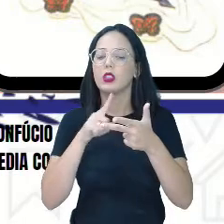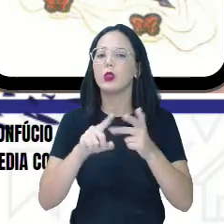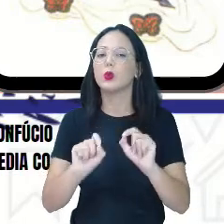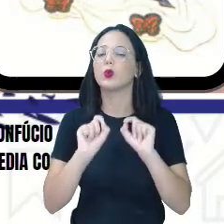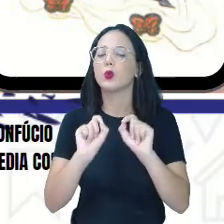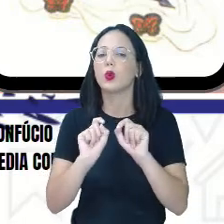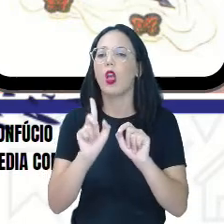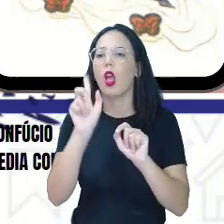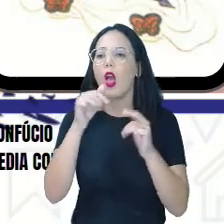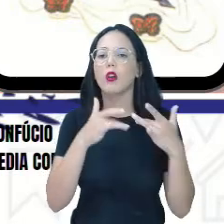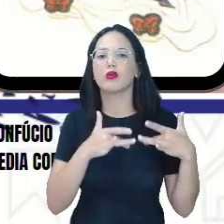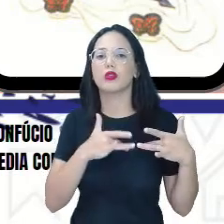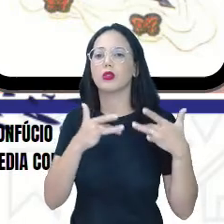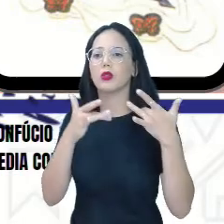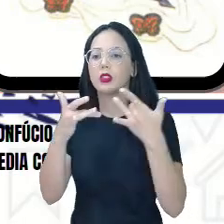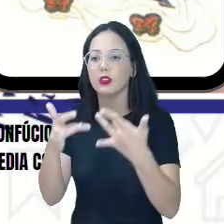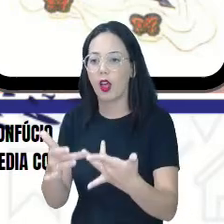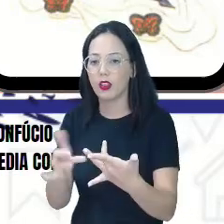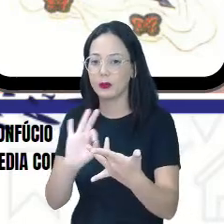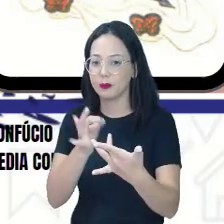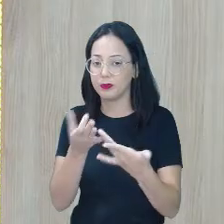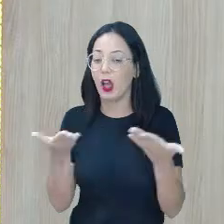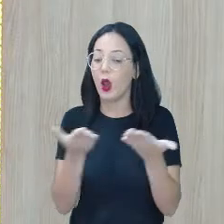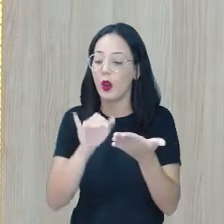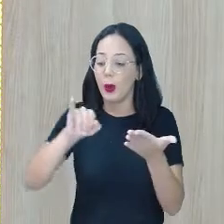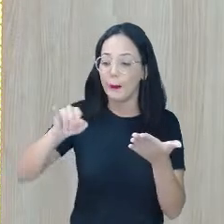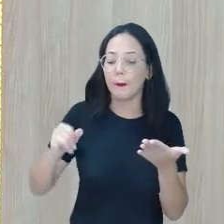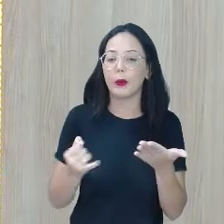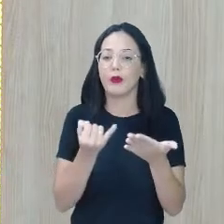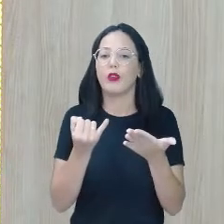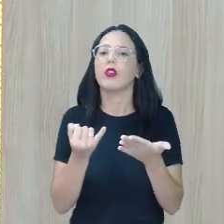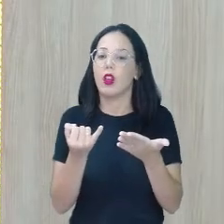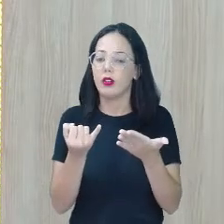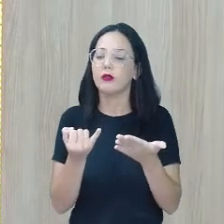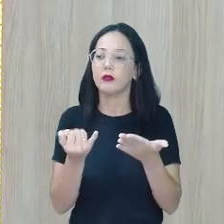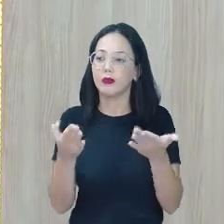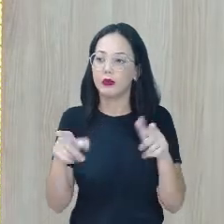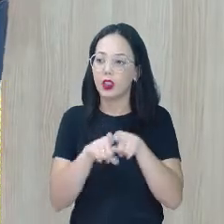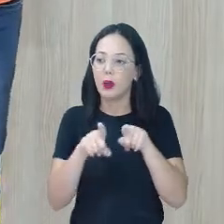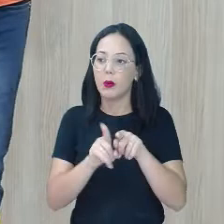né, a generosidade. Vamos aproveitar aqui,